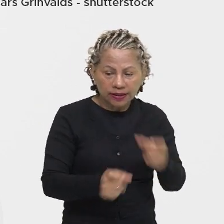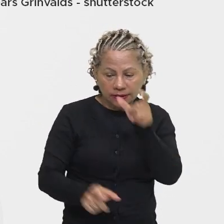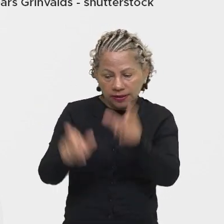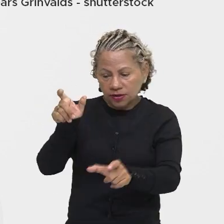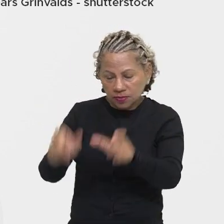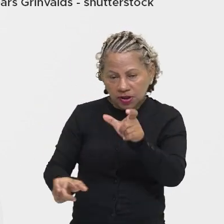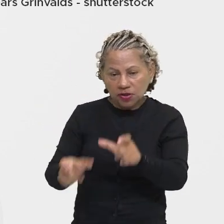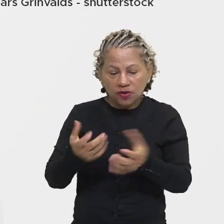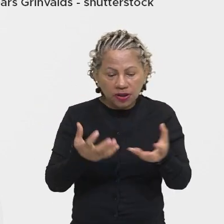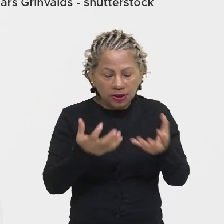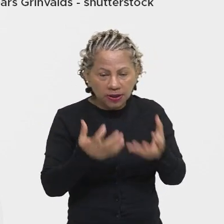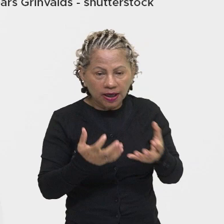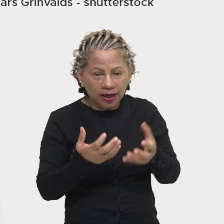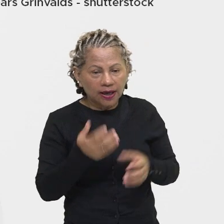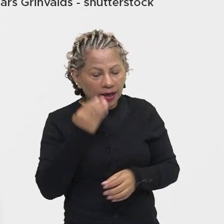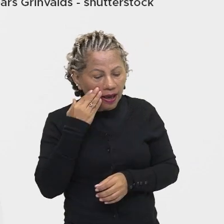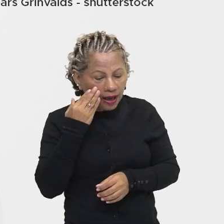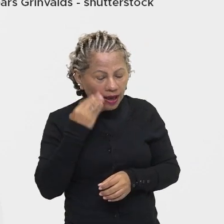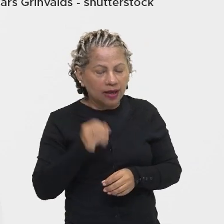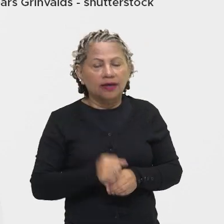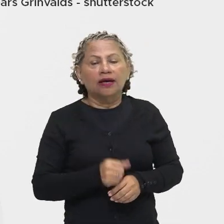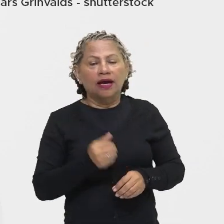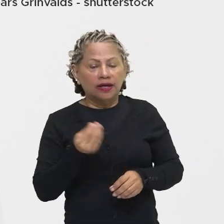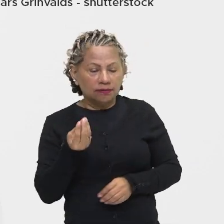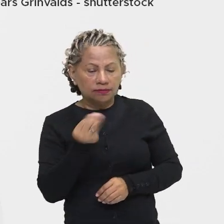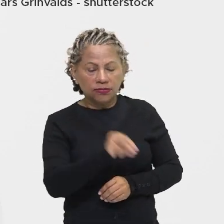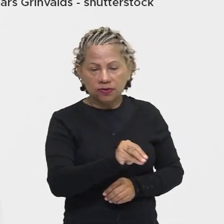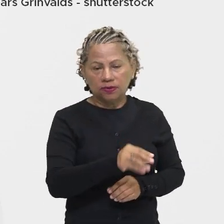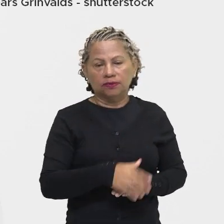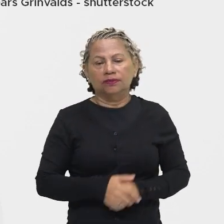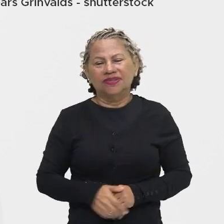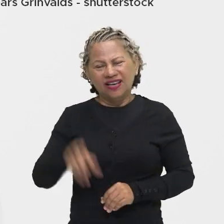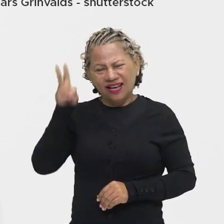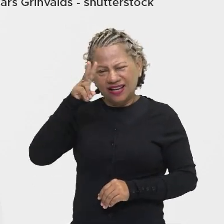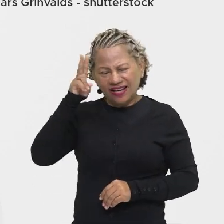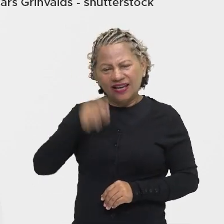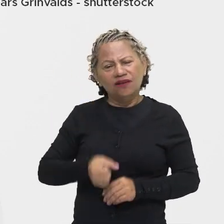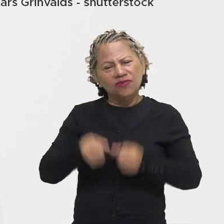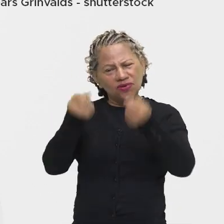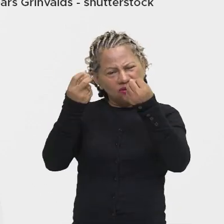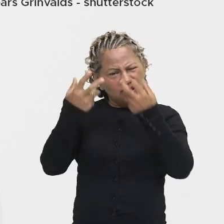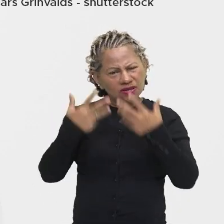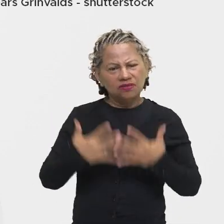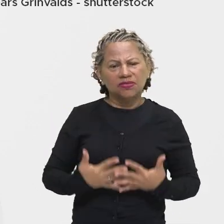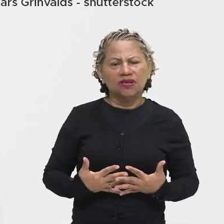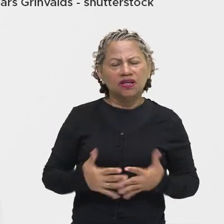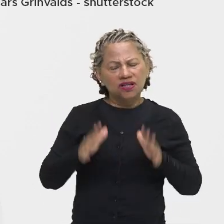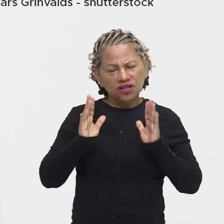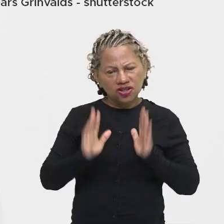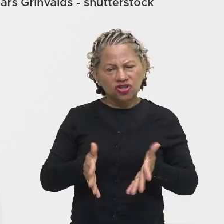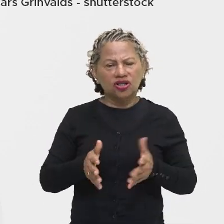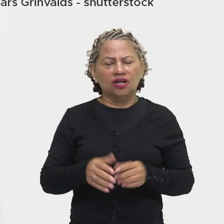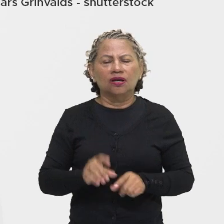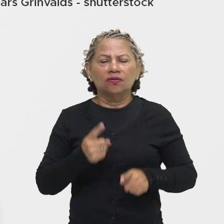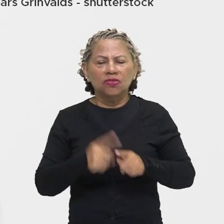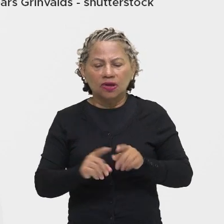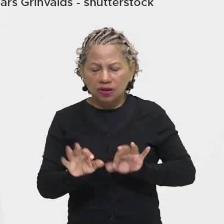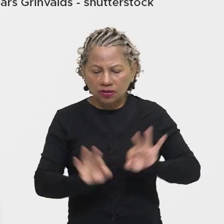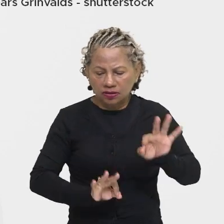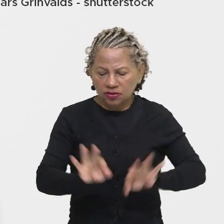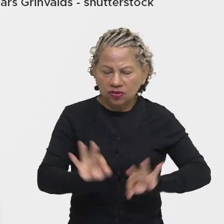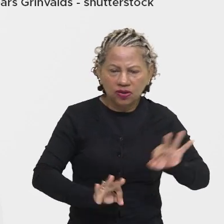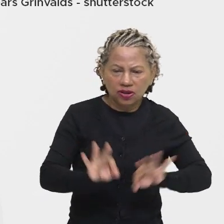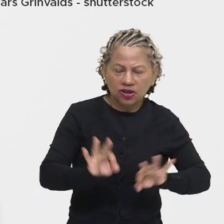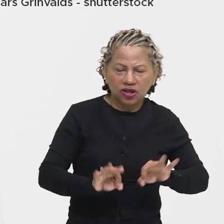né? Que eu expliquei para vocês essa questão dos algoritmos. Eles organizam de acordo com